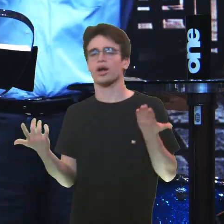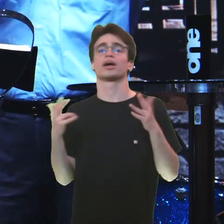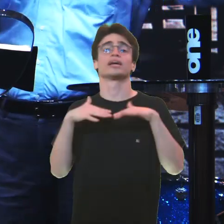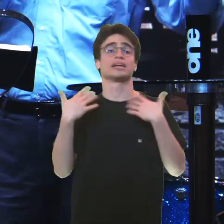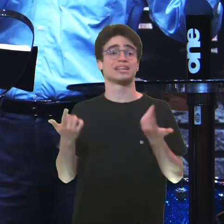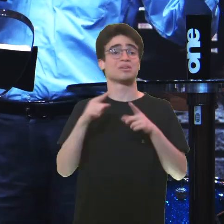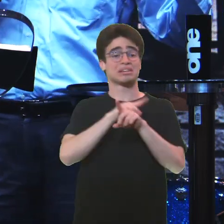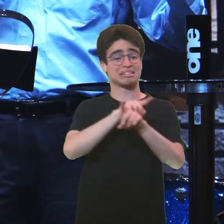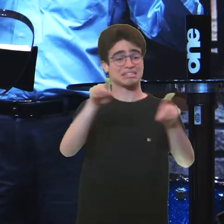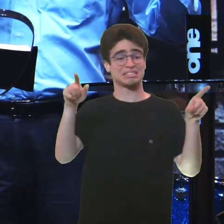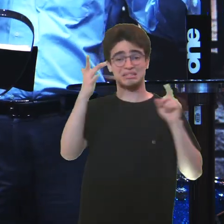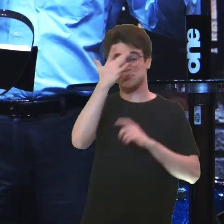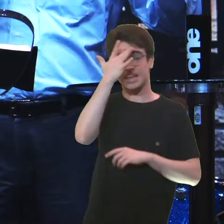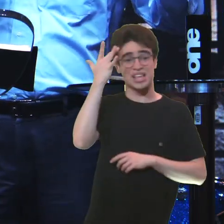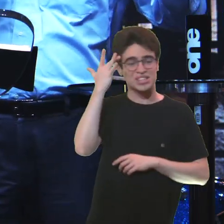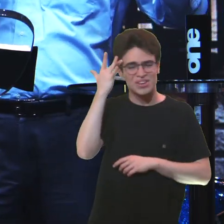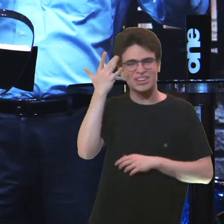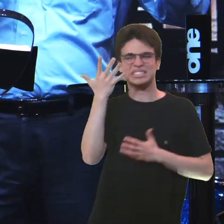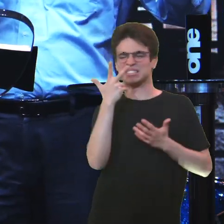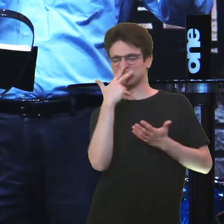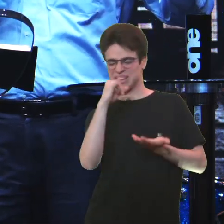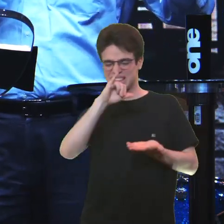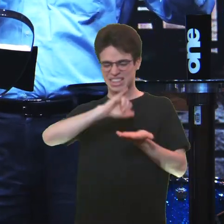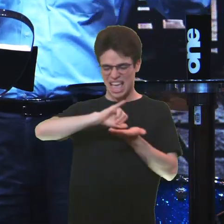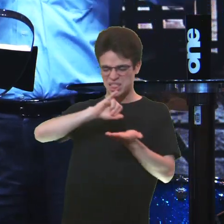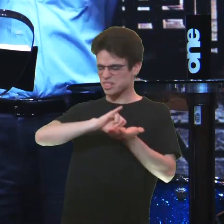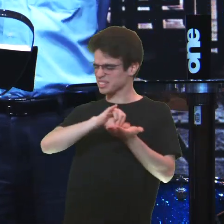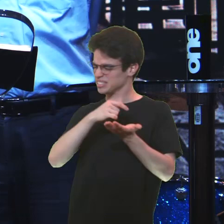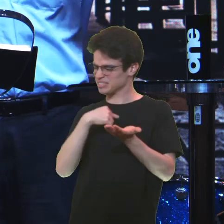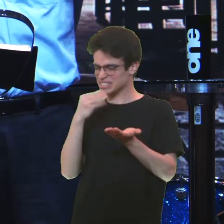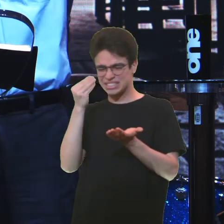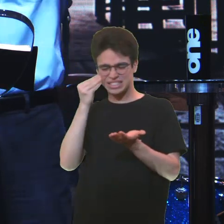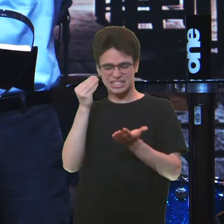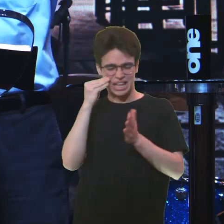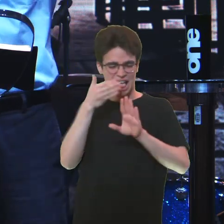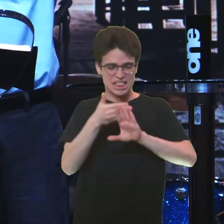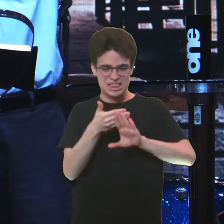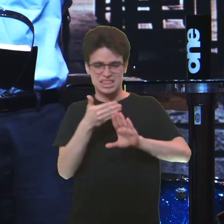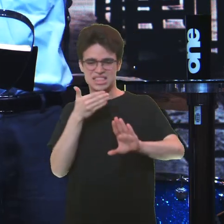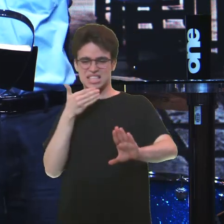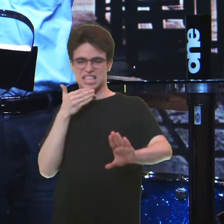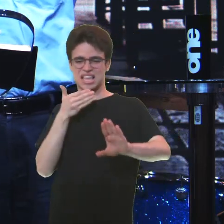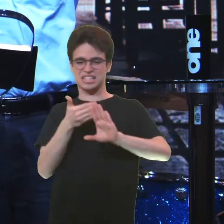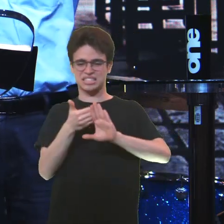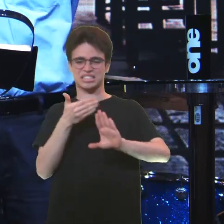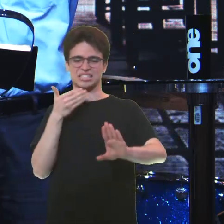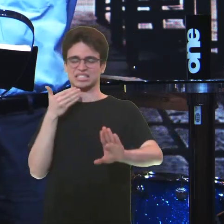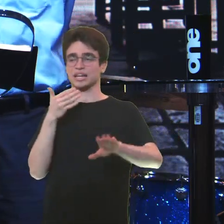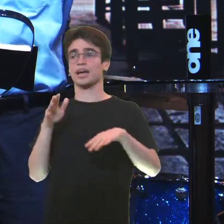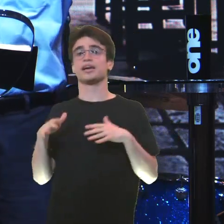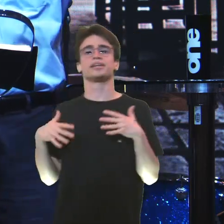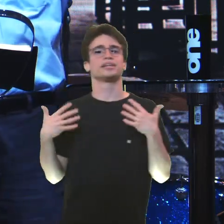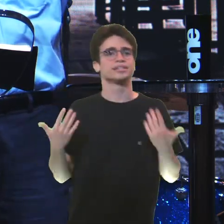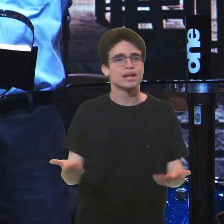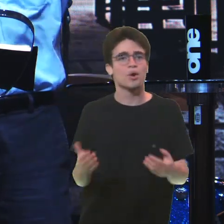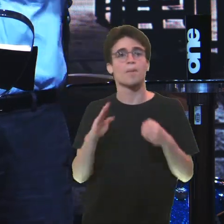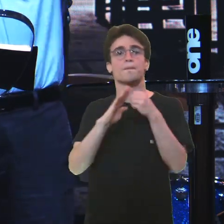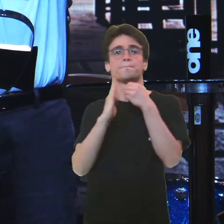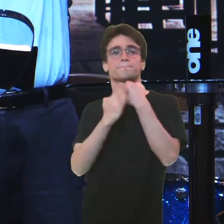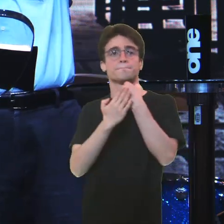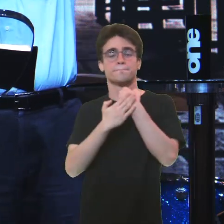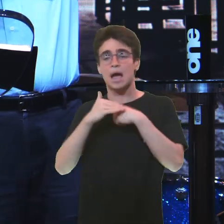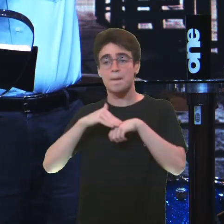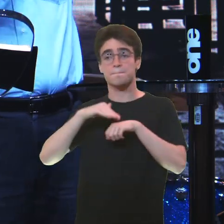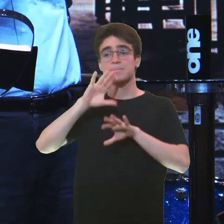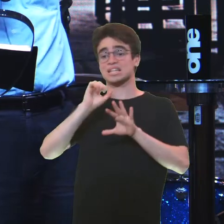as pessoas alejarse de la ciudad. tentam se distanciar da cidade. Y los barrios y los vecindarios más seguros E os bairros mais seguros son